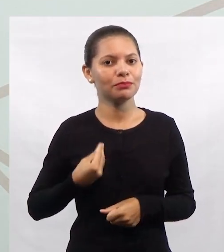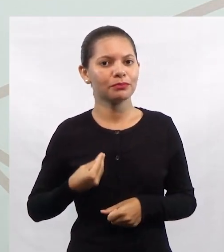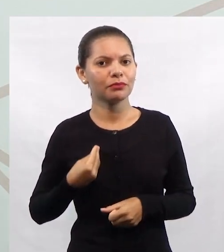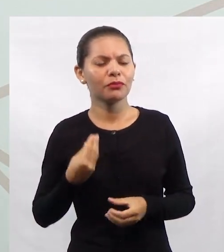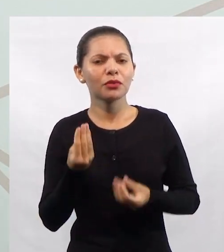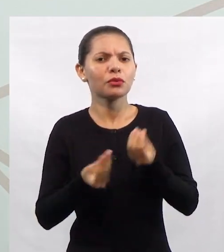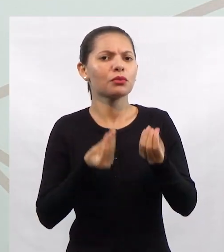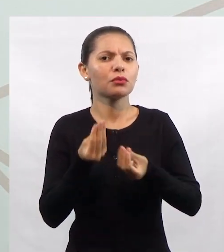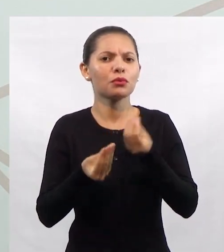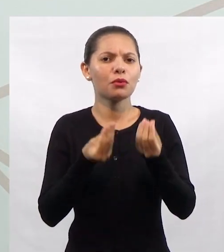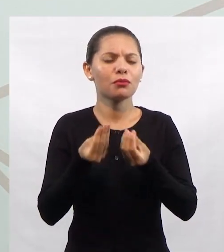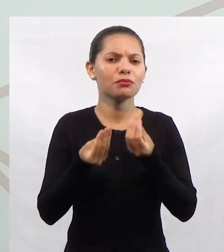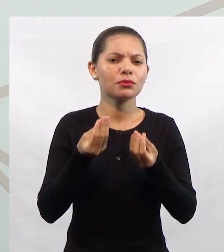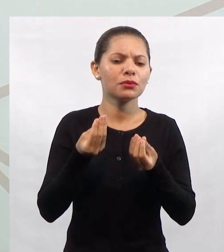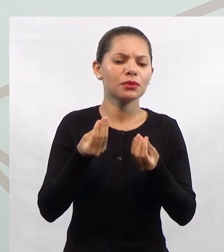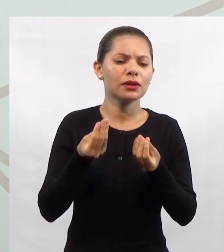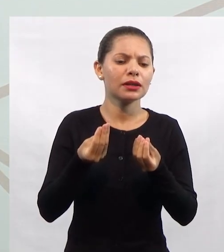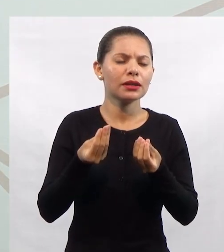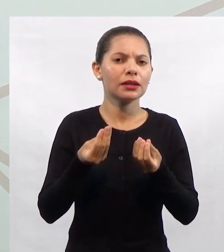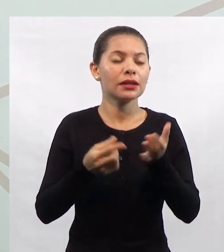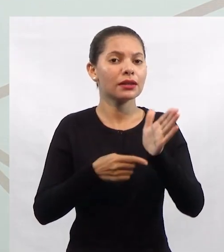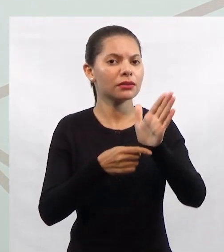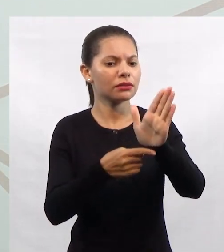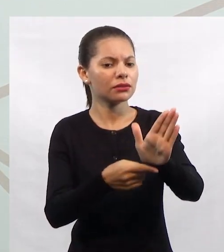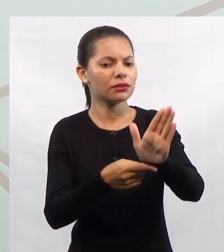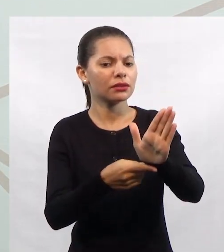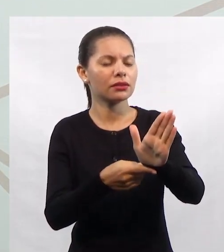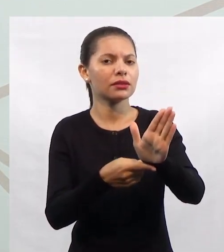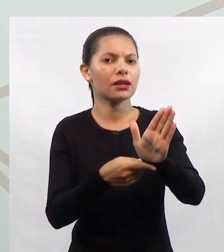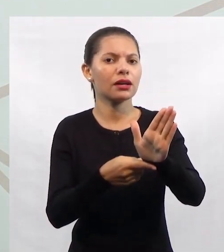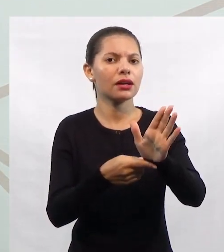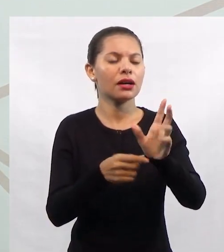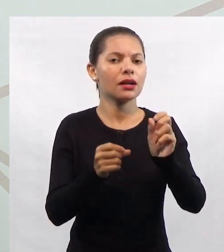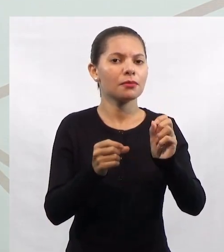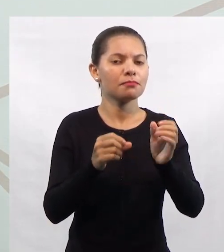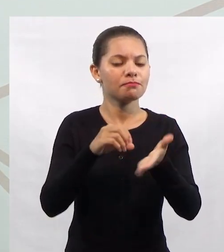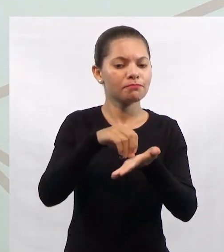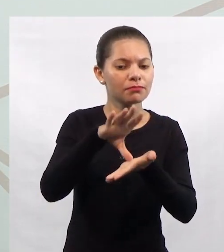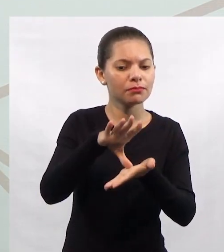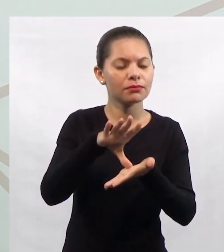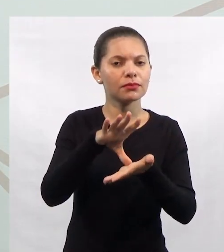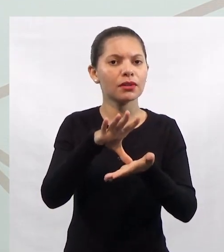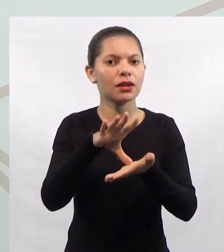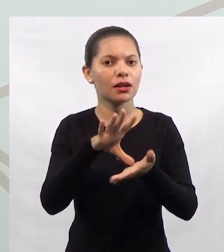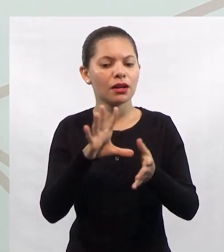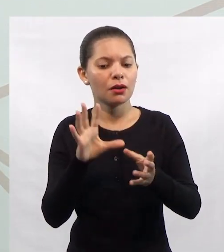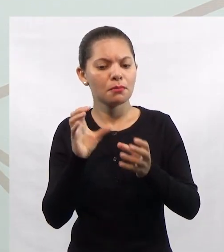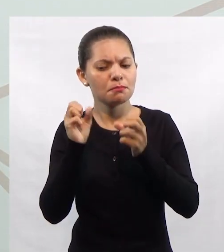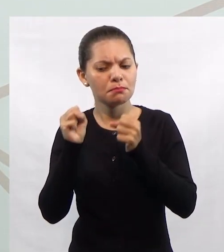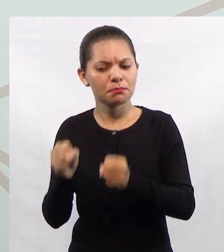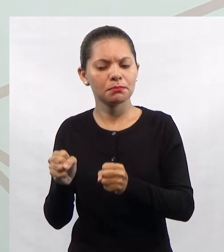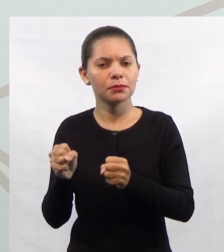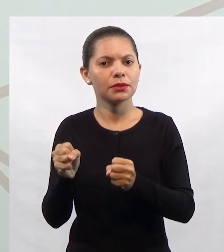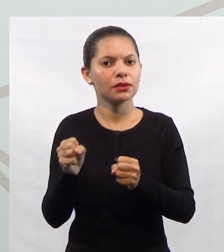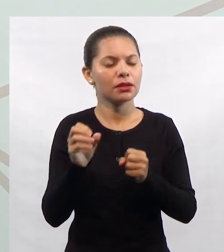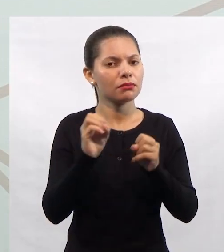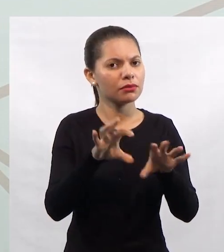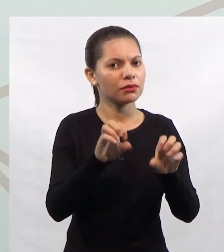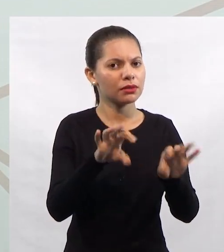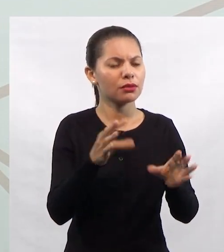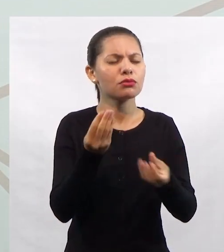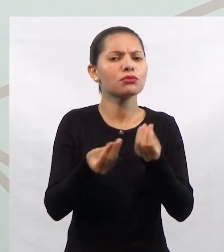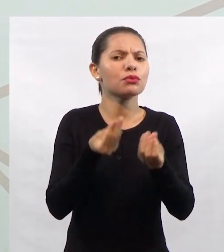e conceder aos jovens e adultos o poder para isso, por meio da educação. Então,